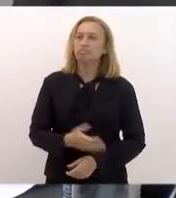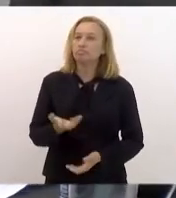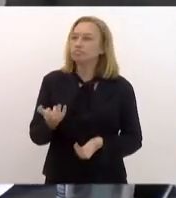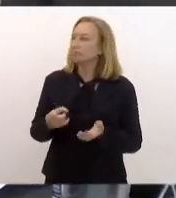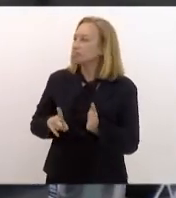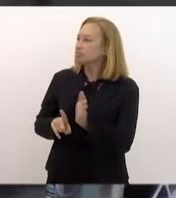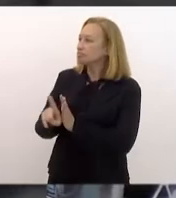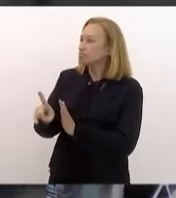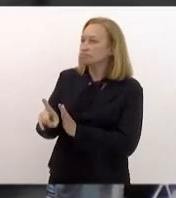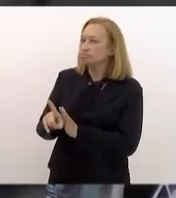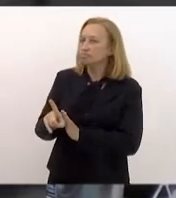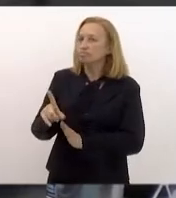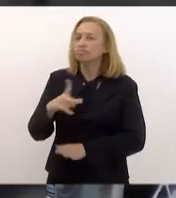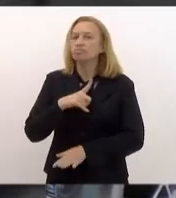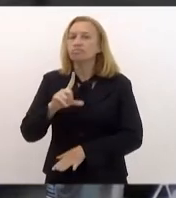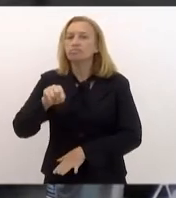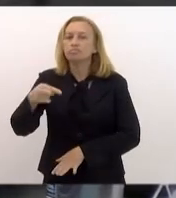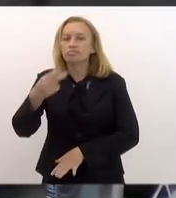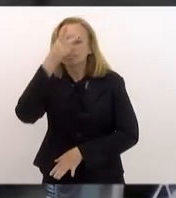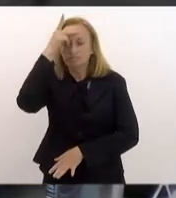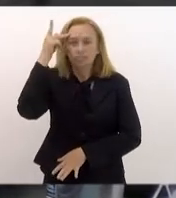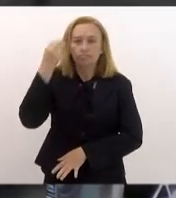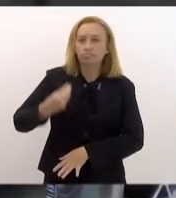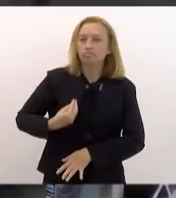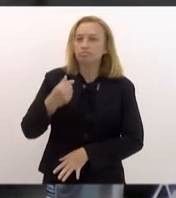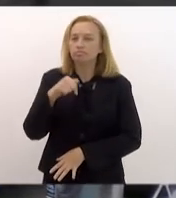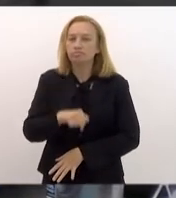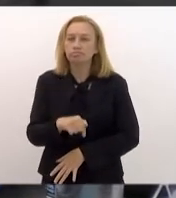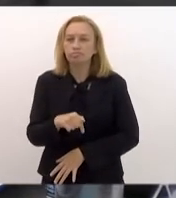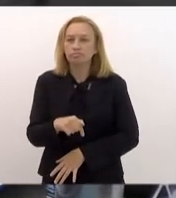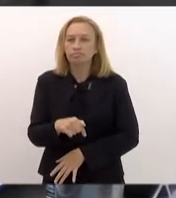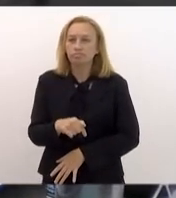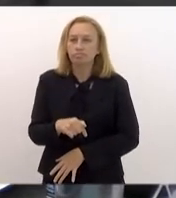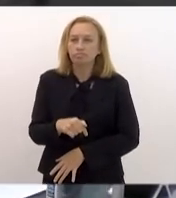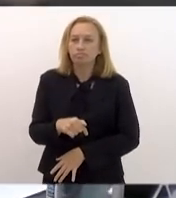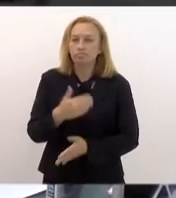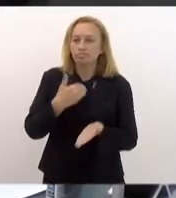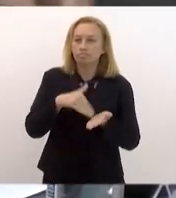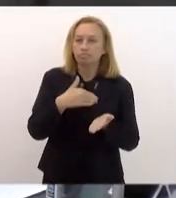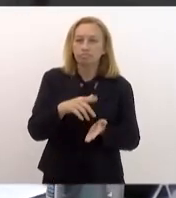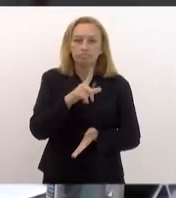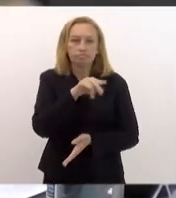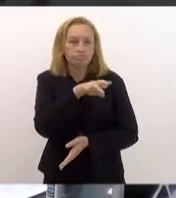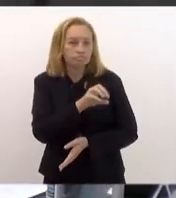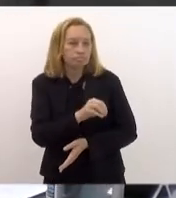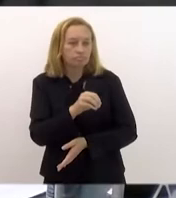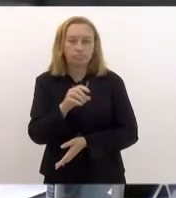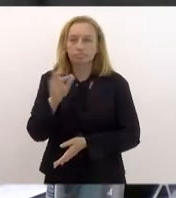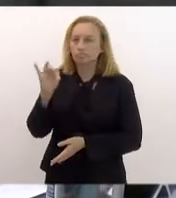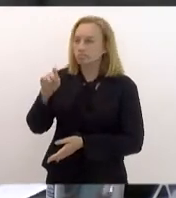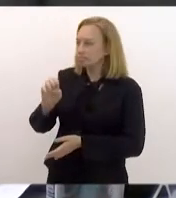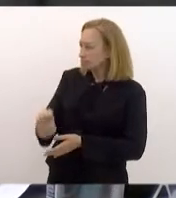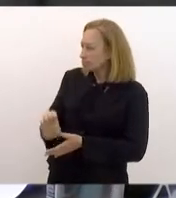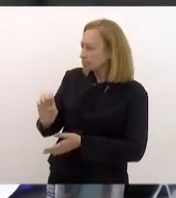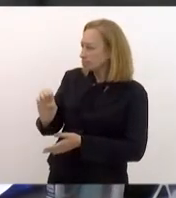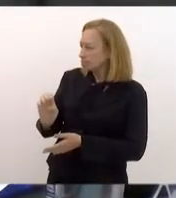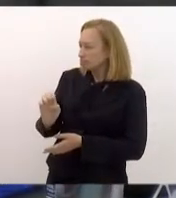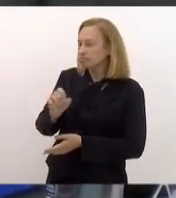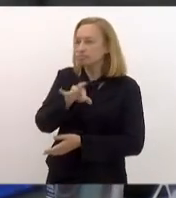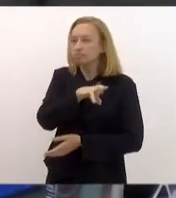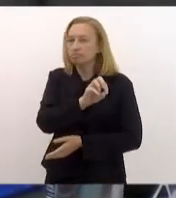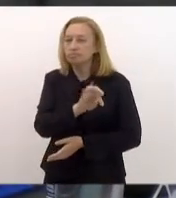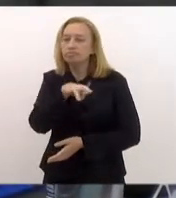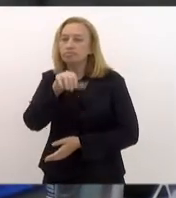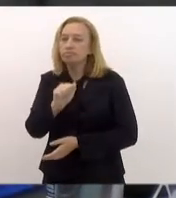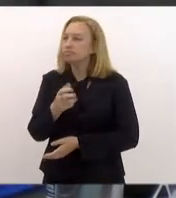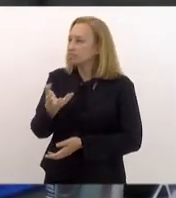perguntar se mais alguém presente aqui nessa sala, secretário Leandro, Felipe, Instituto Metrópole, enfim, quer fazer